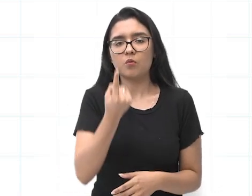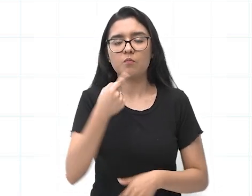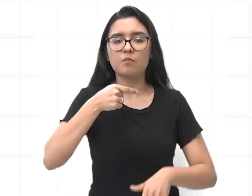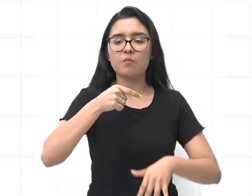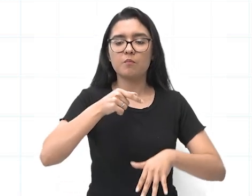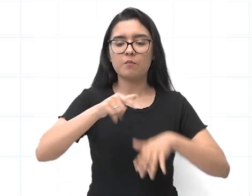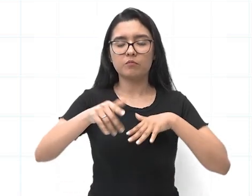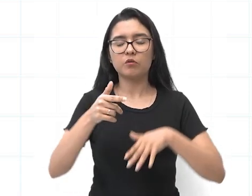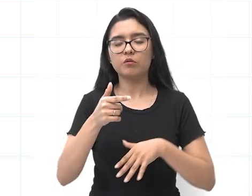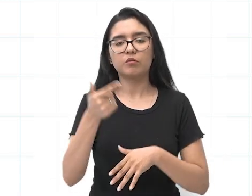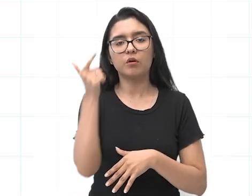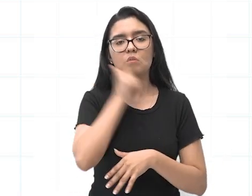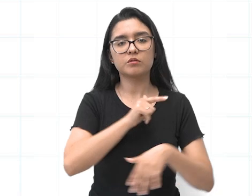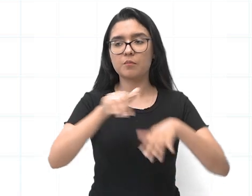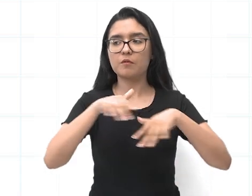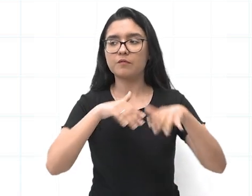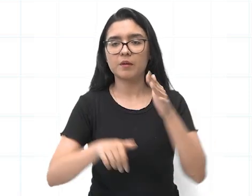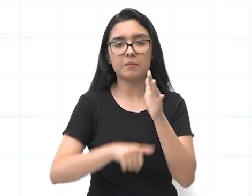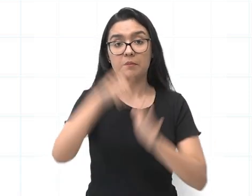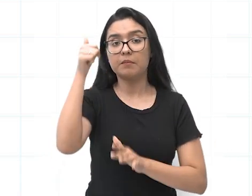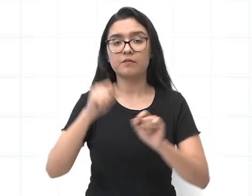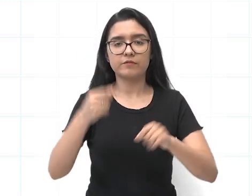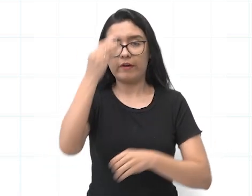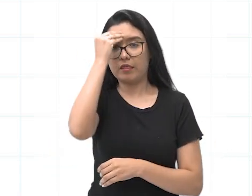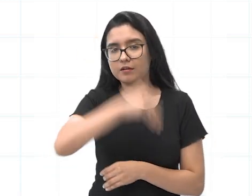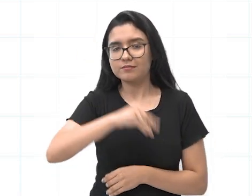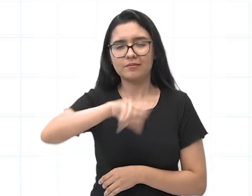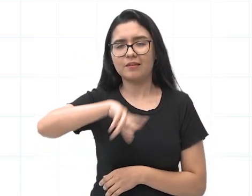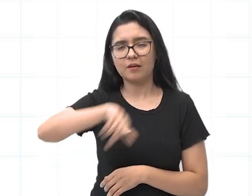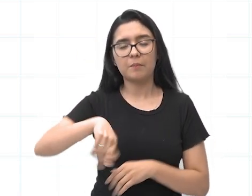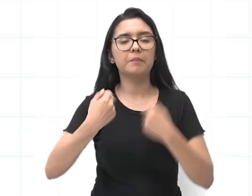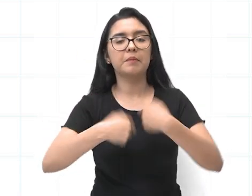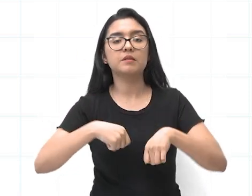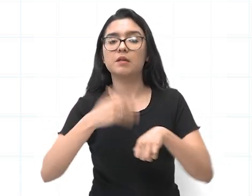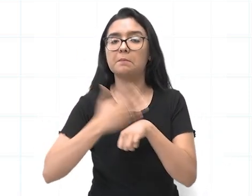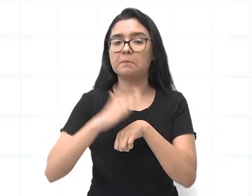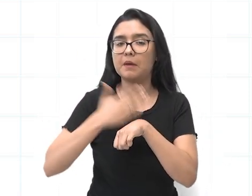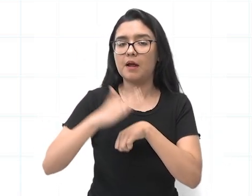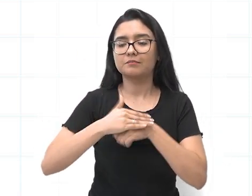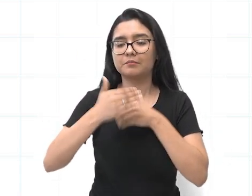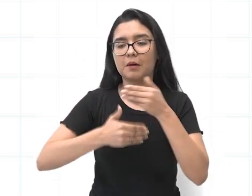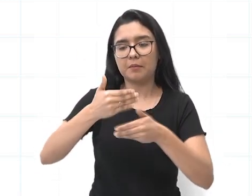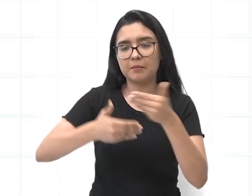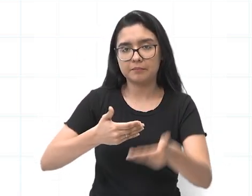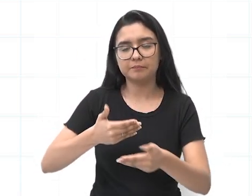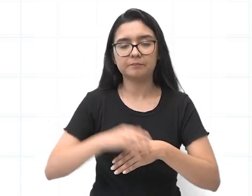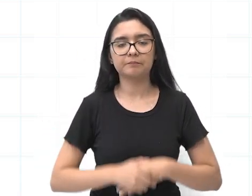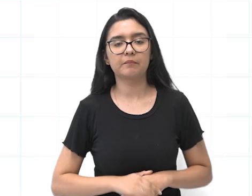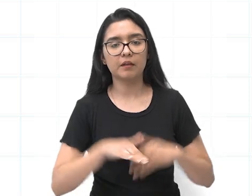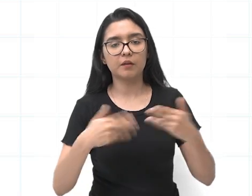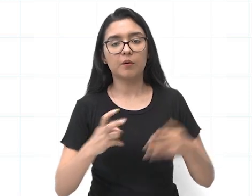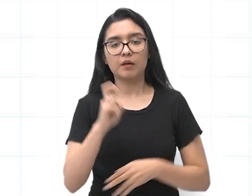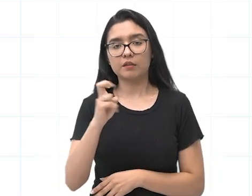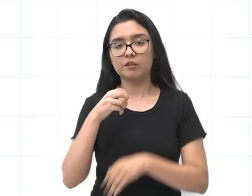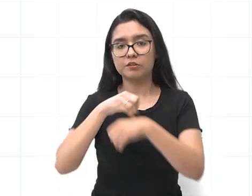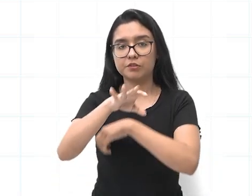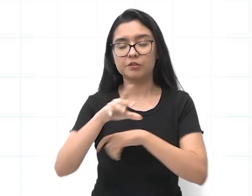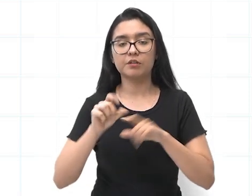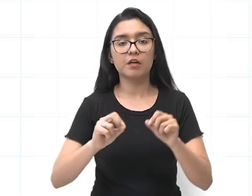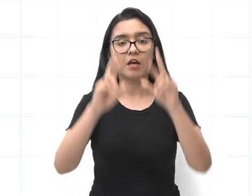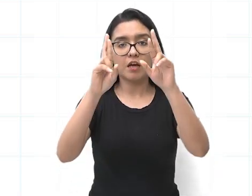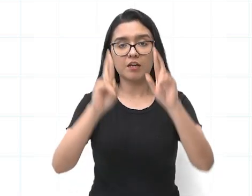observem aí outros benefícios. Auxilia no controle do peso e na queima de calorias,